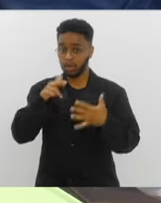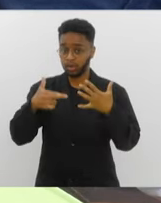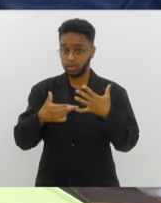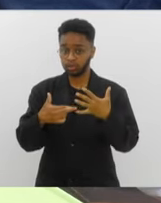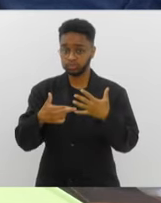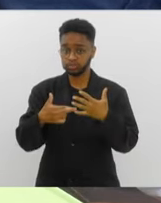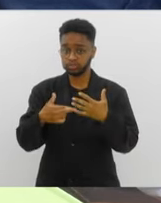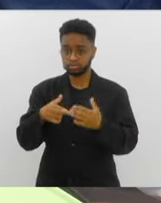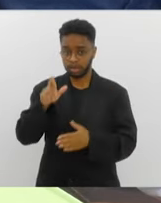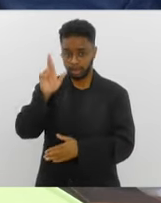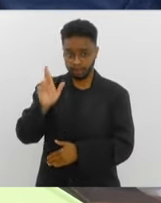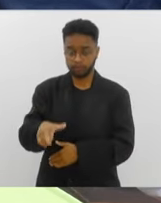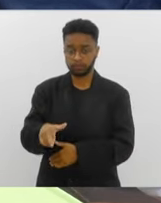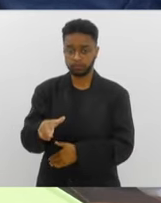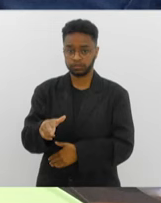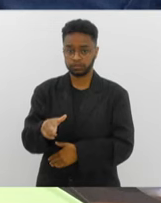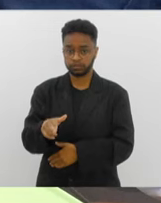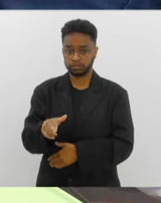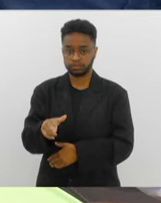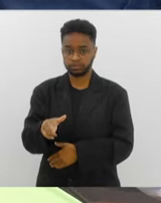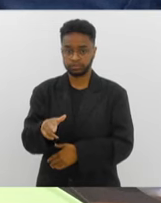negado.